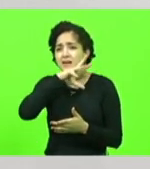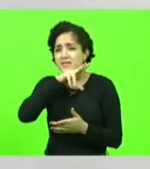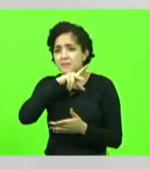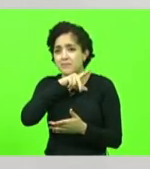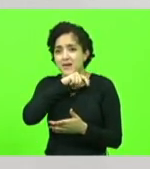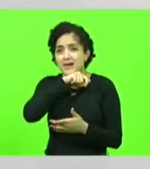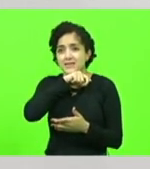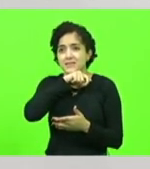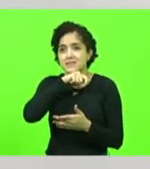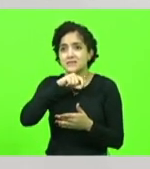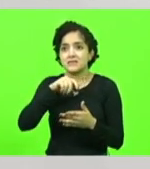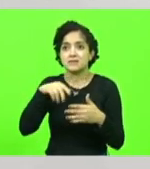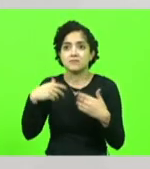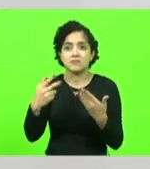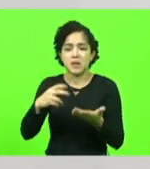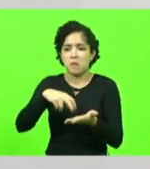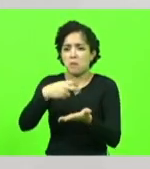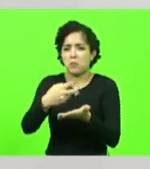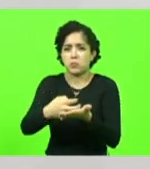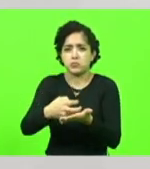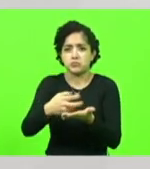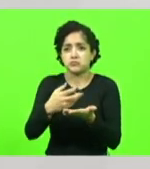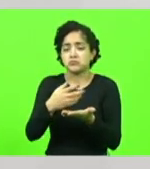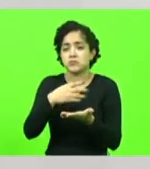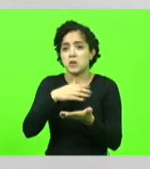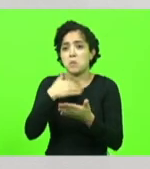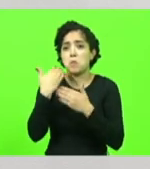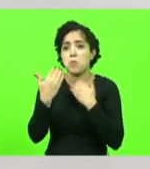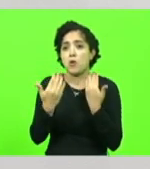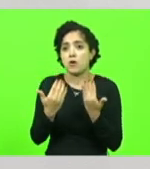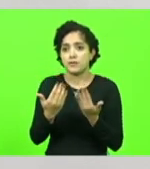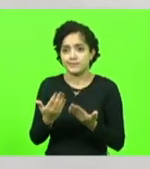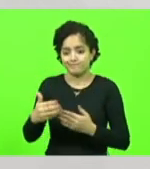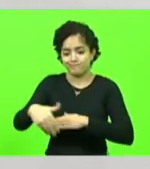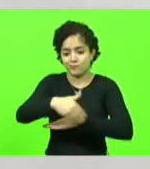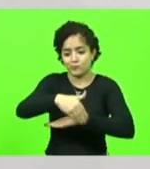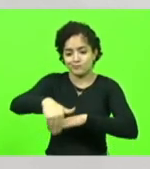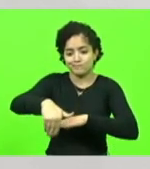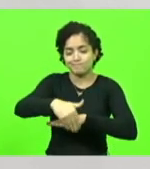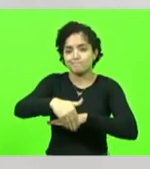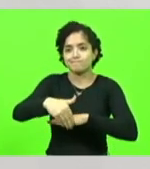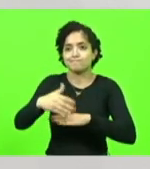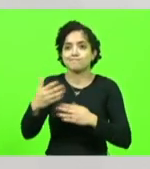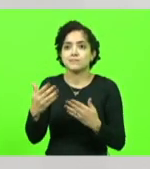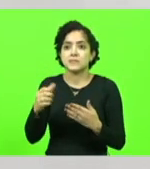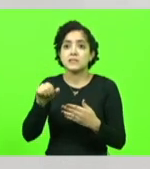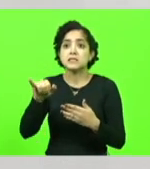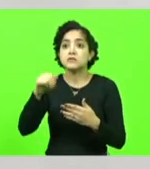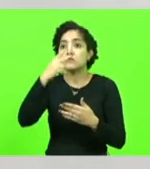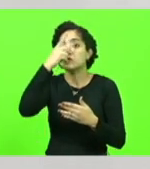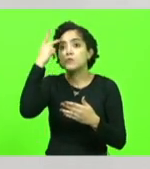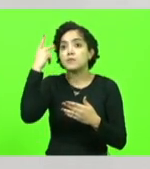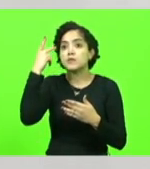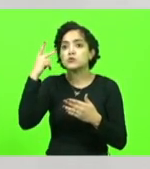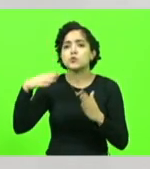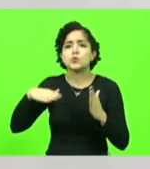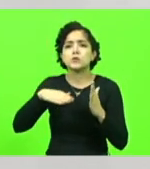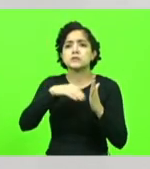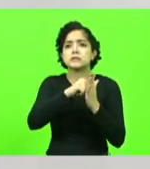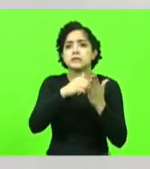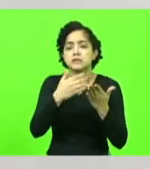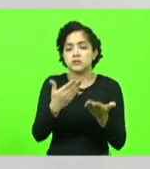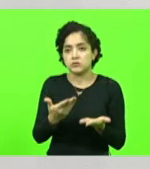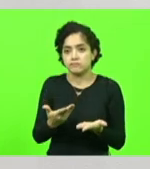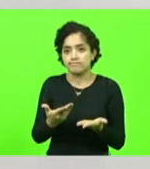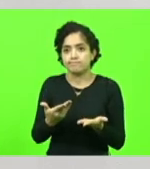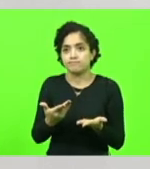porte que são atropelados e estão mortos ao longo dela. E se pega uma pessoa e dá um acidente?